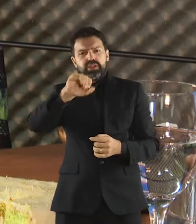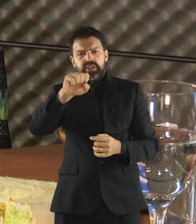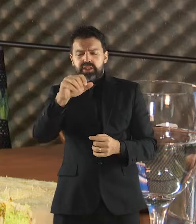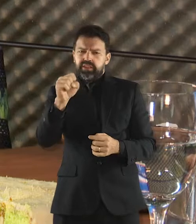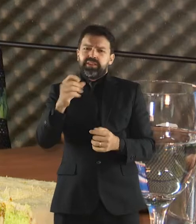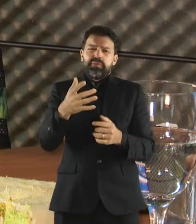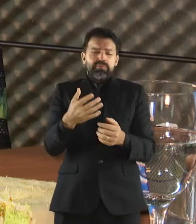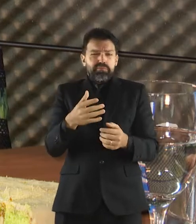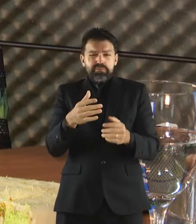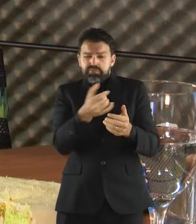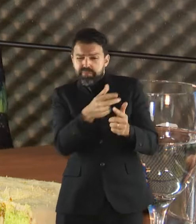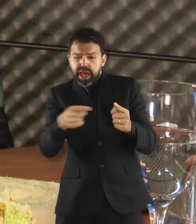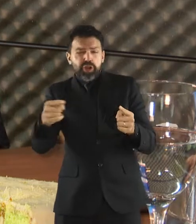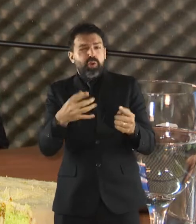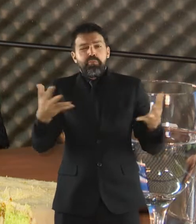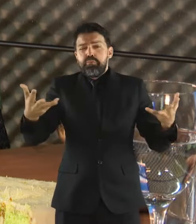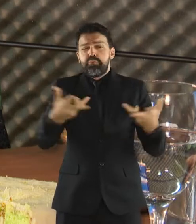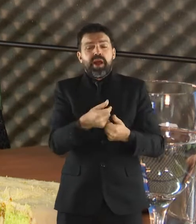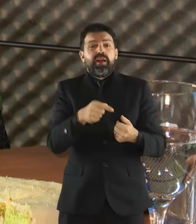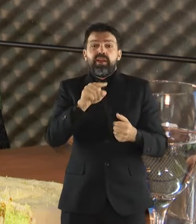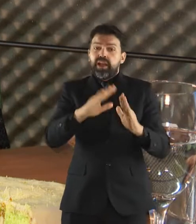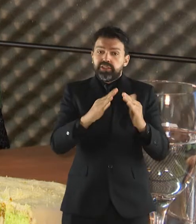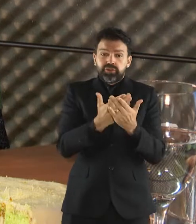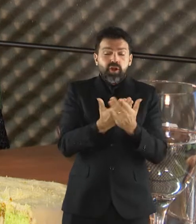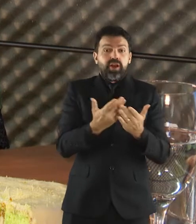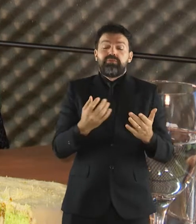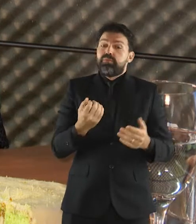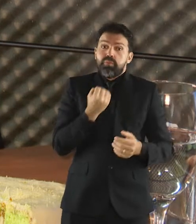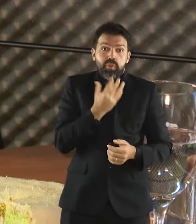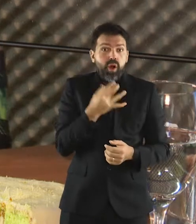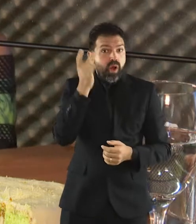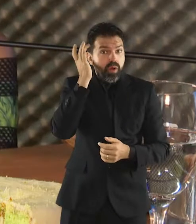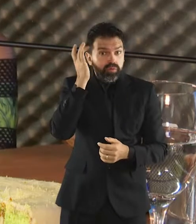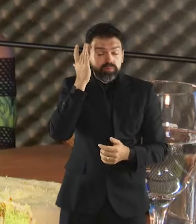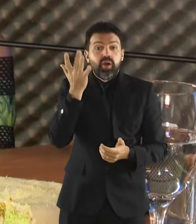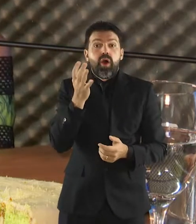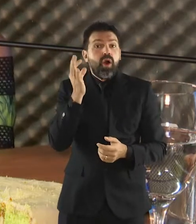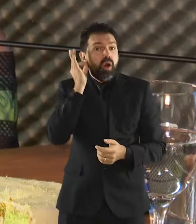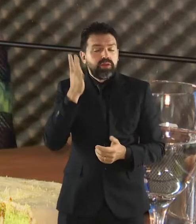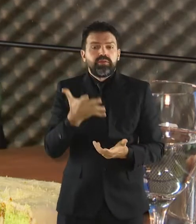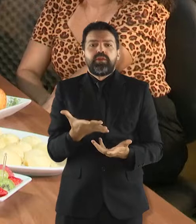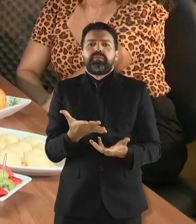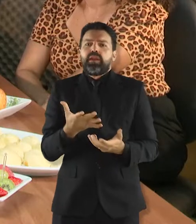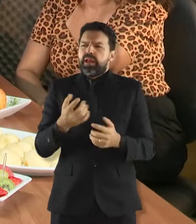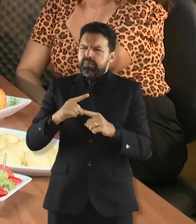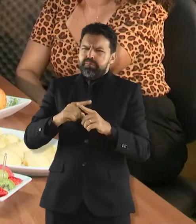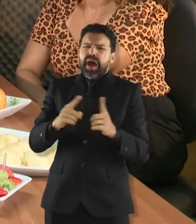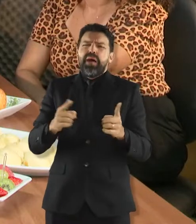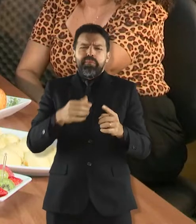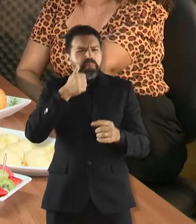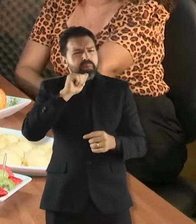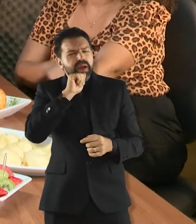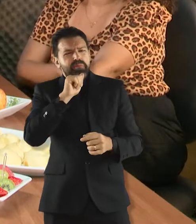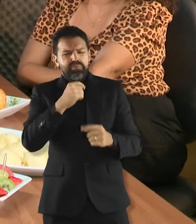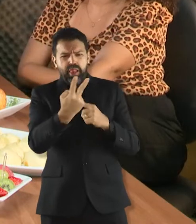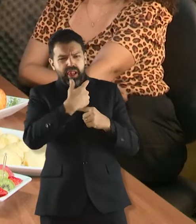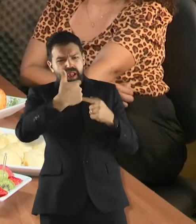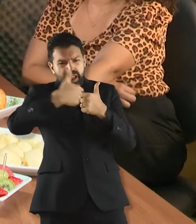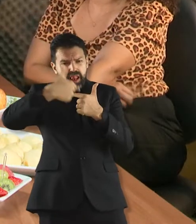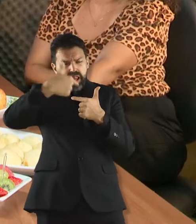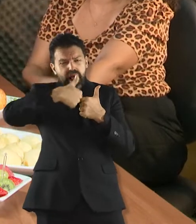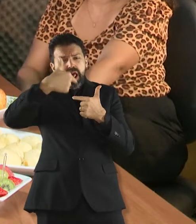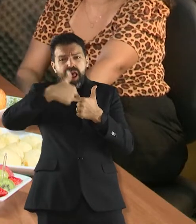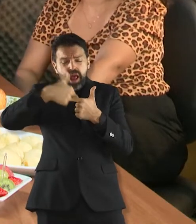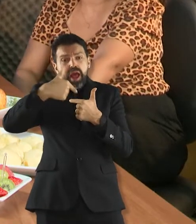Camilo Dias. Então, assim, a mãe da gente brigava pra gente ir pra casa, né? de tanto tempo que a gente ficava na escola. Ah, entendeu?